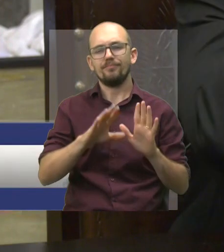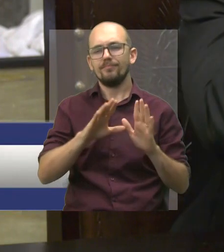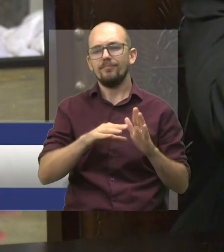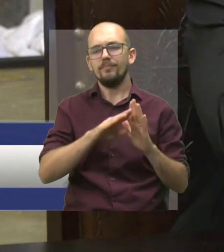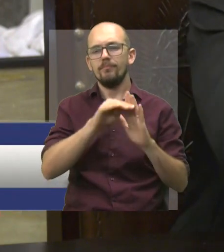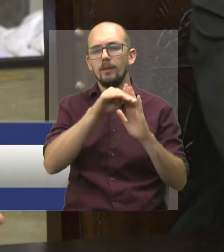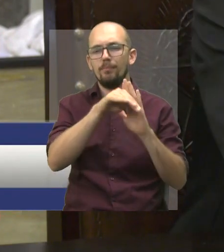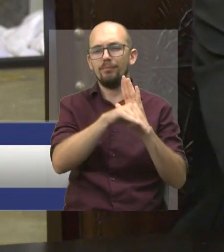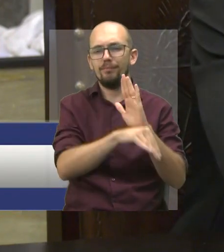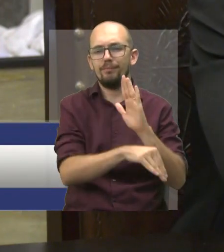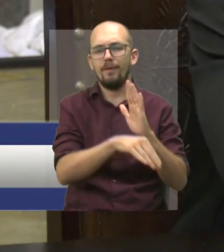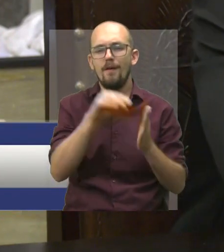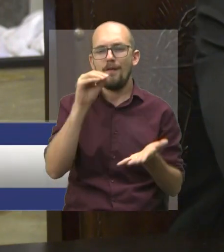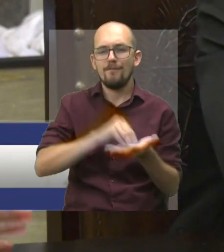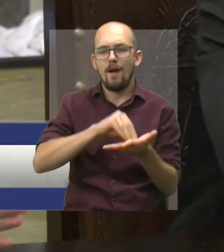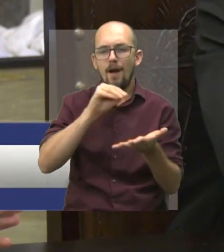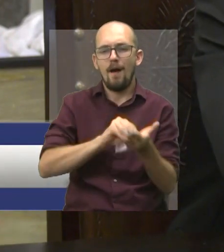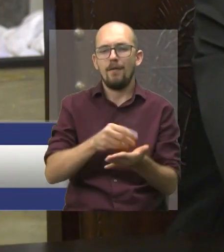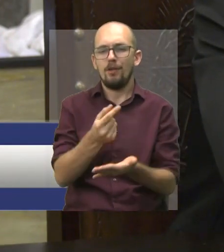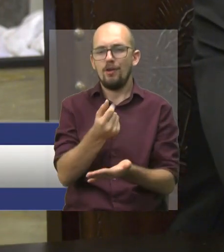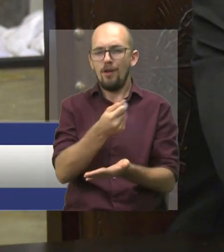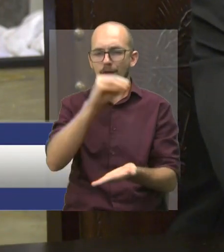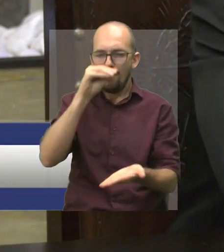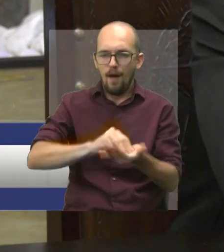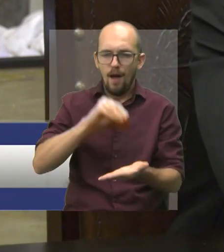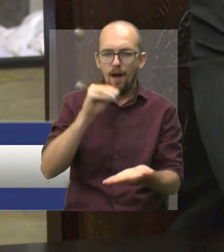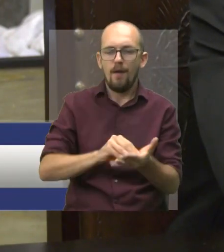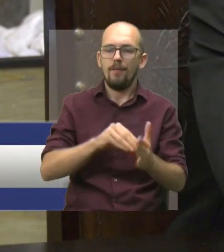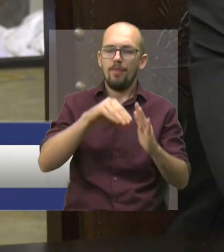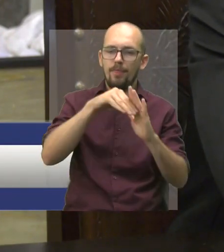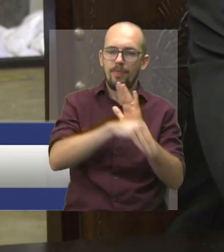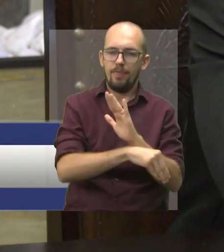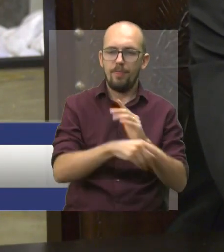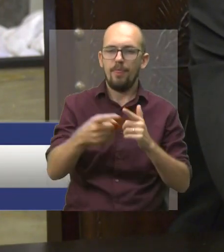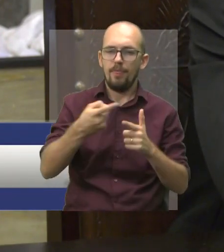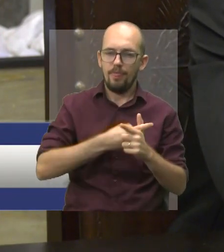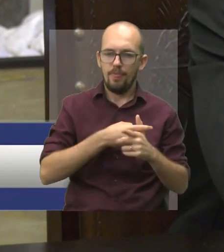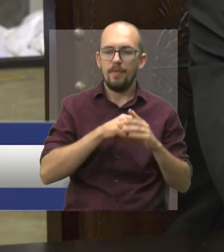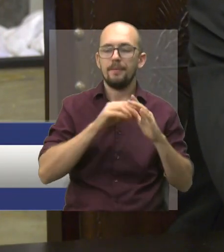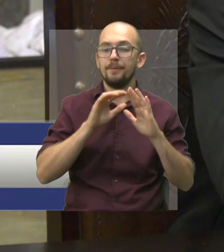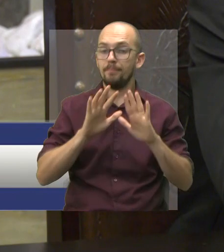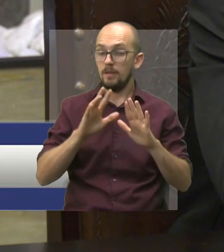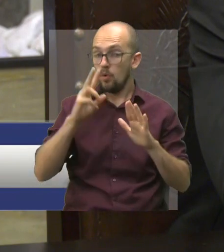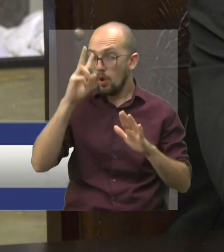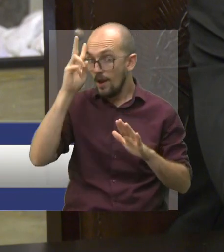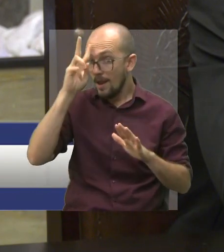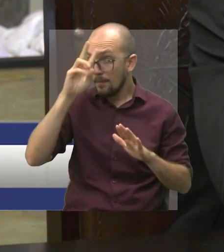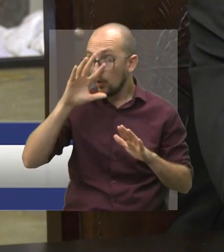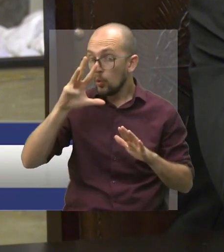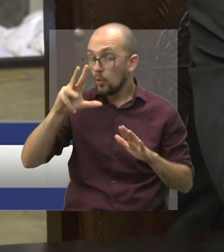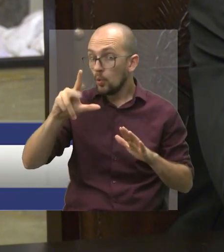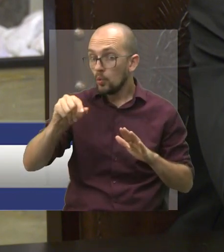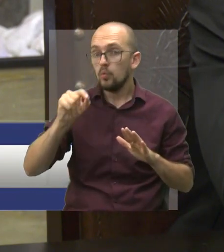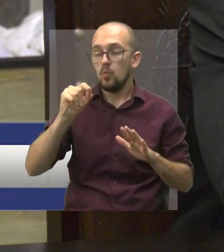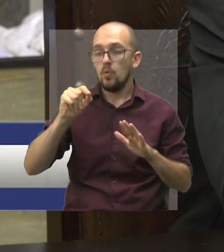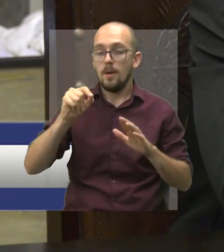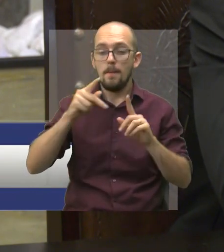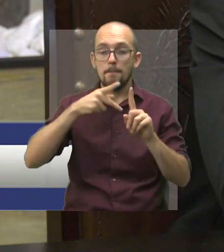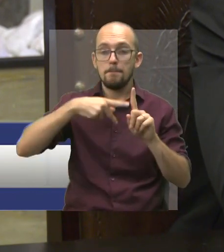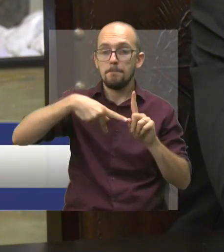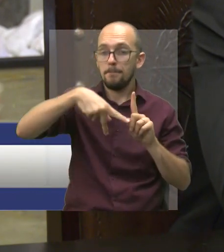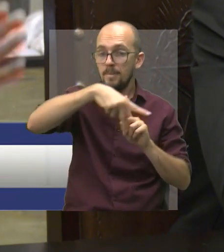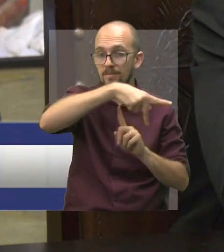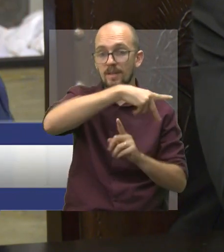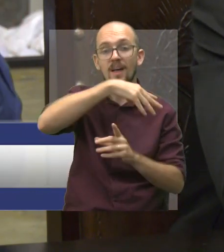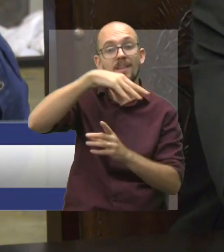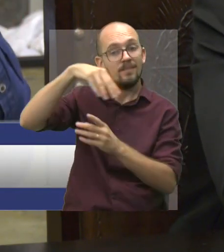acontece exatamente por causa disso. Primeiro, lembrar a todos que a Previdência é parte do sistema. O